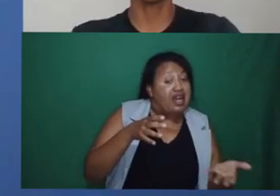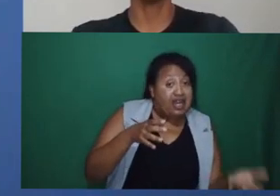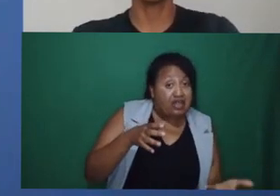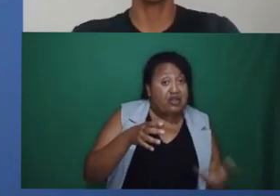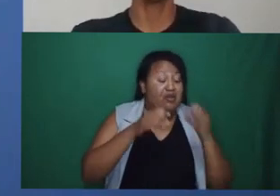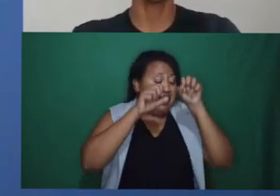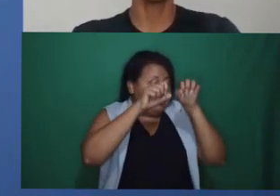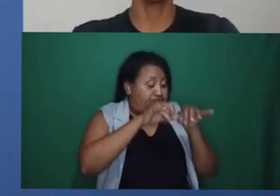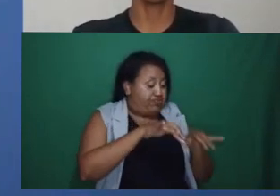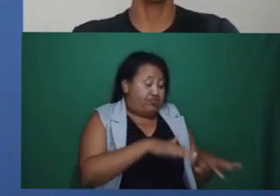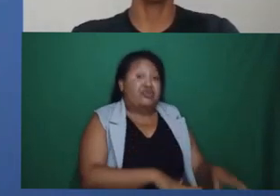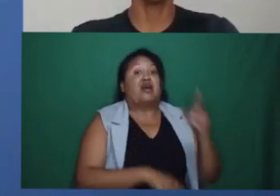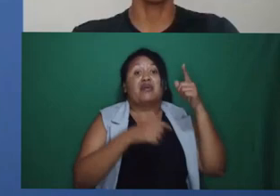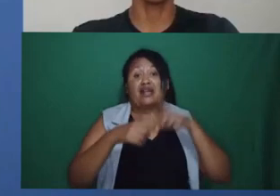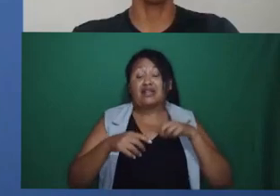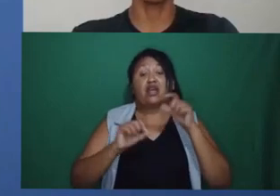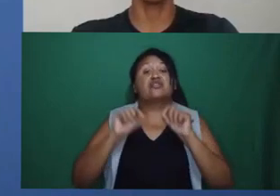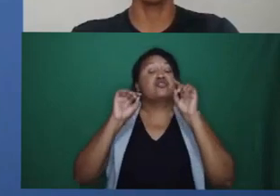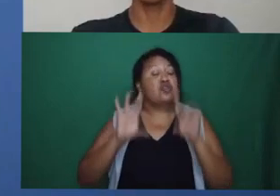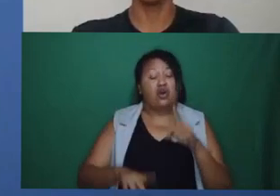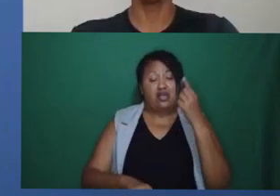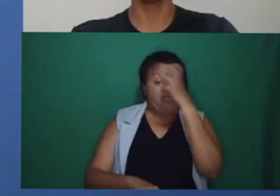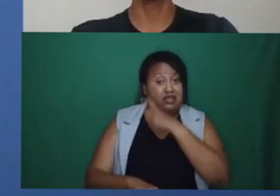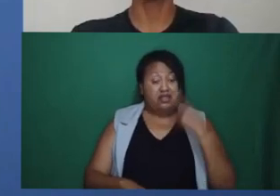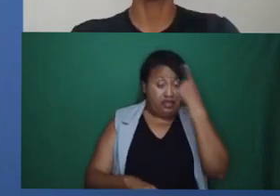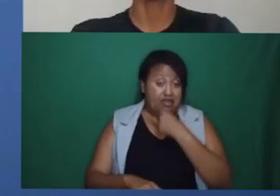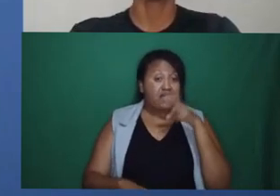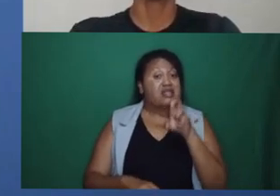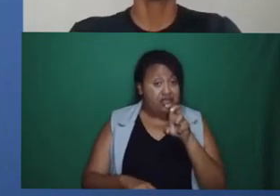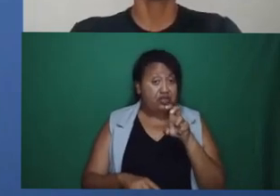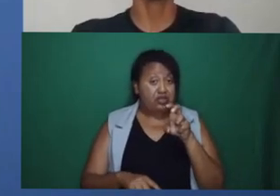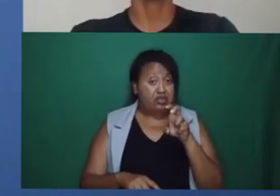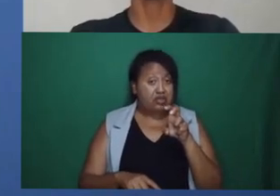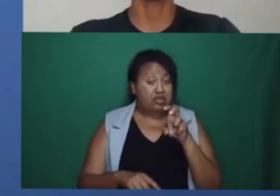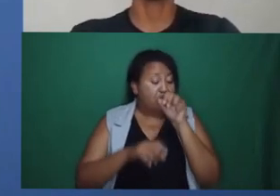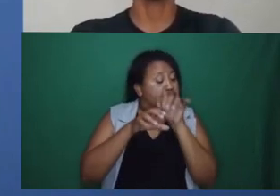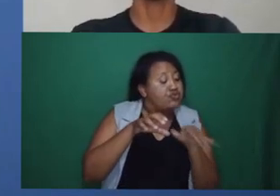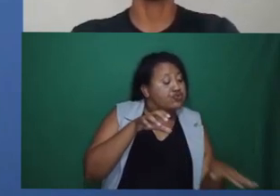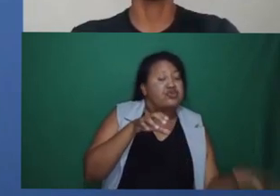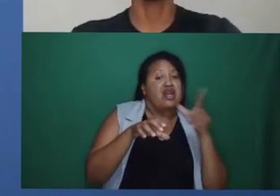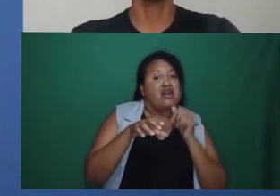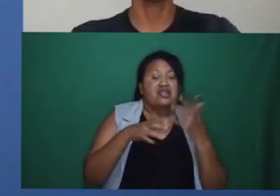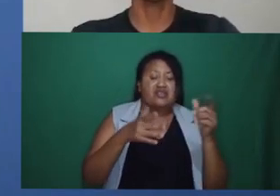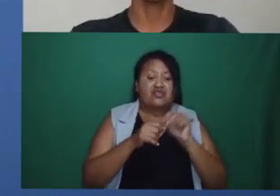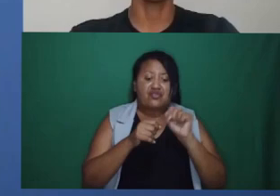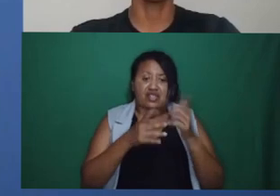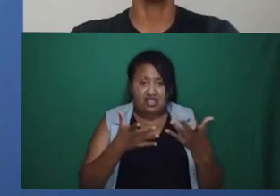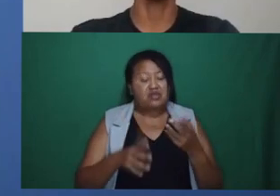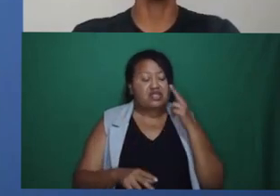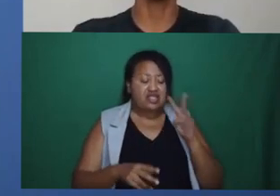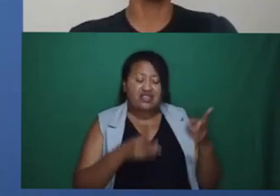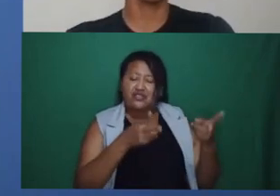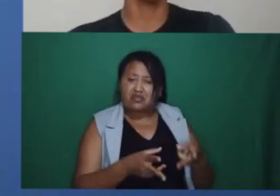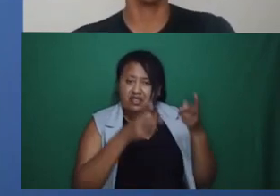gastarmos 5 horas no escoamento então fazendo aí essas grandezas nós percebemos